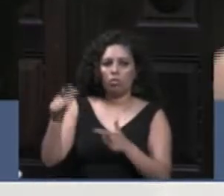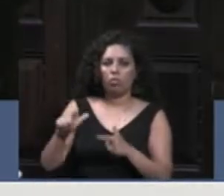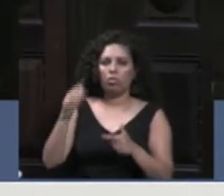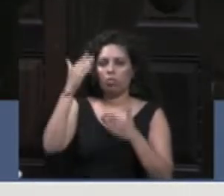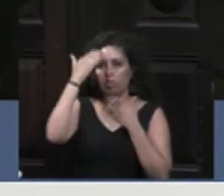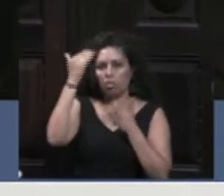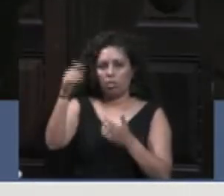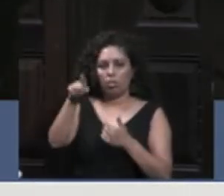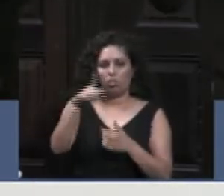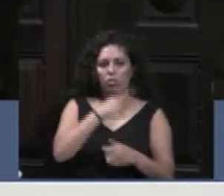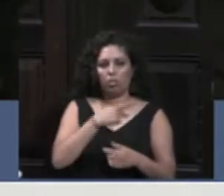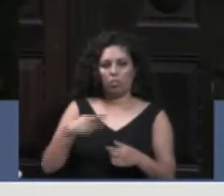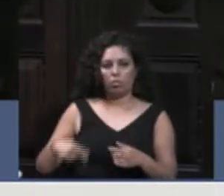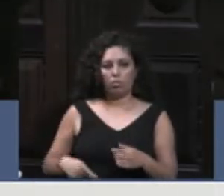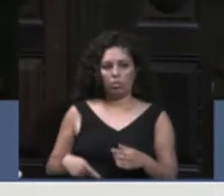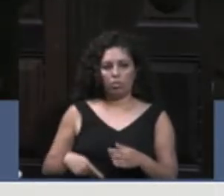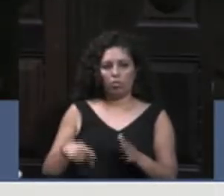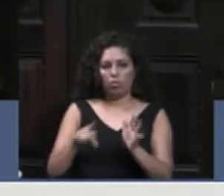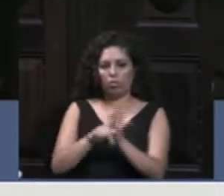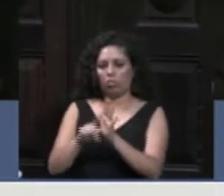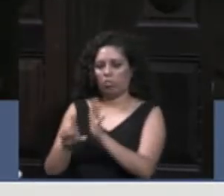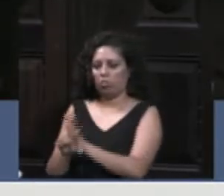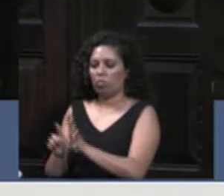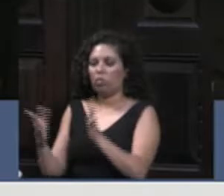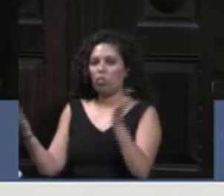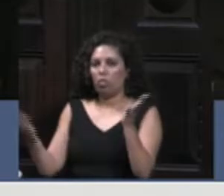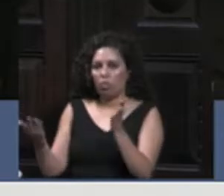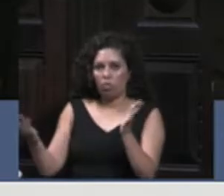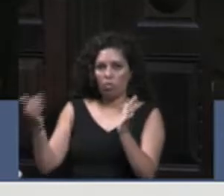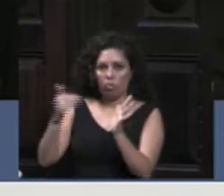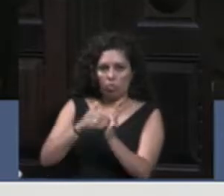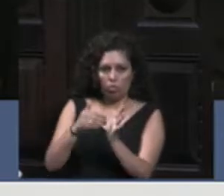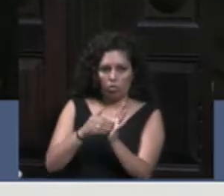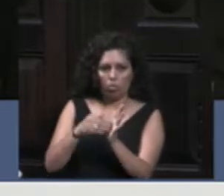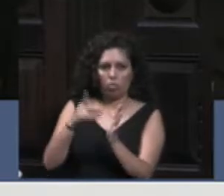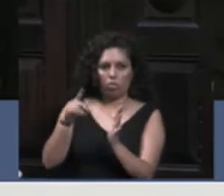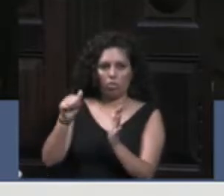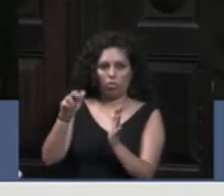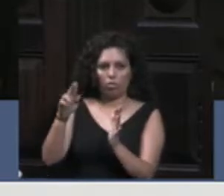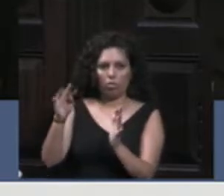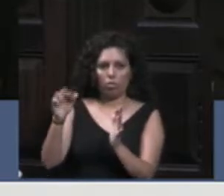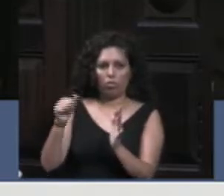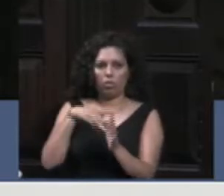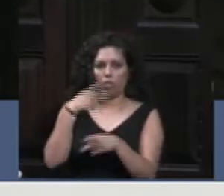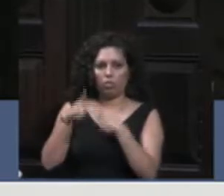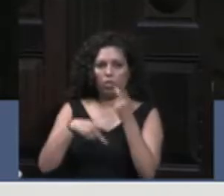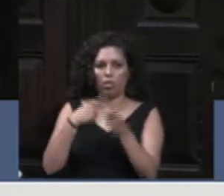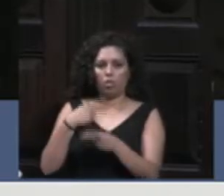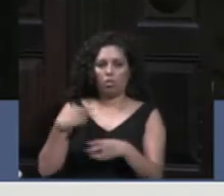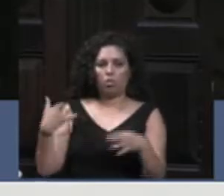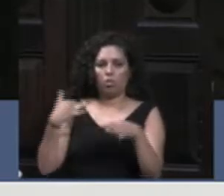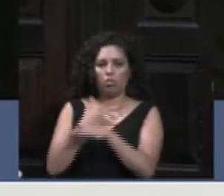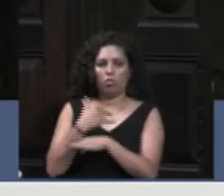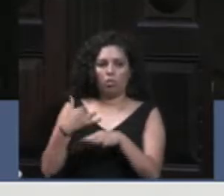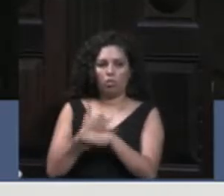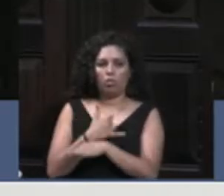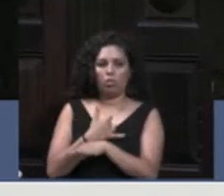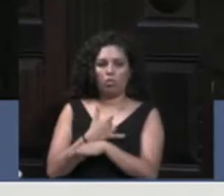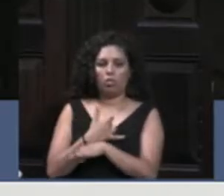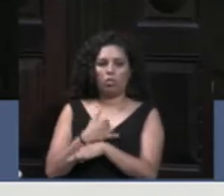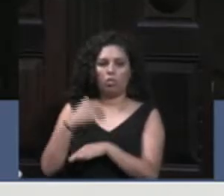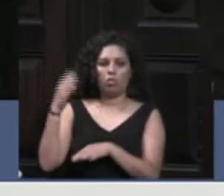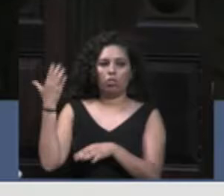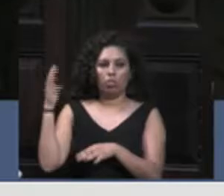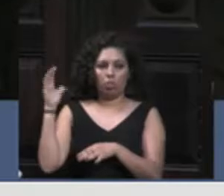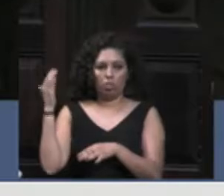Excelência pela inclusão do projeto na ordem do dia. Dizer que quando eu fui vereador em Niterói, eu fiz a lei que regulamentou o patrimônio